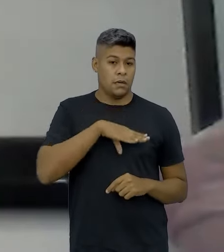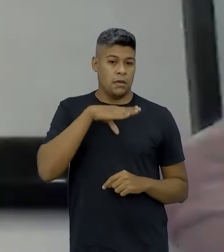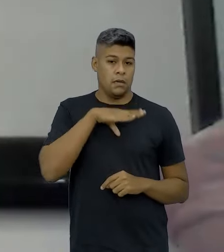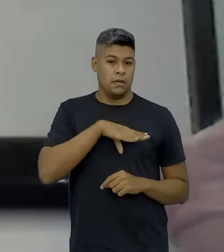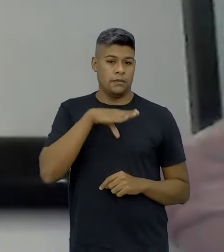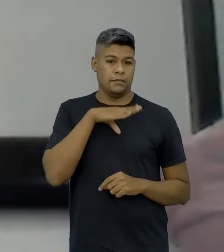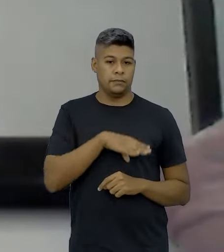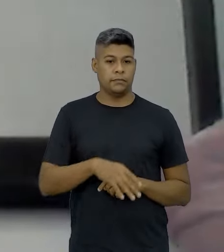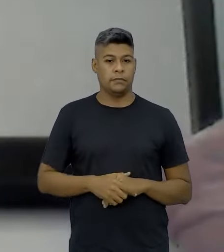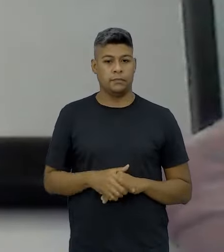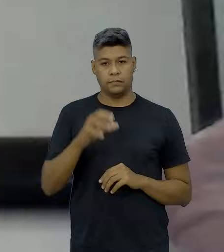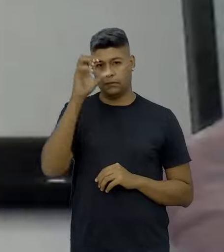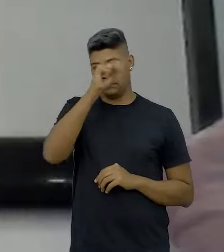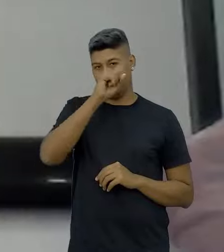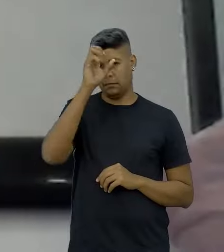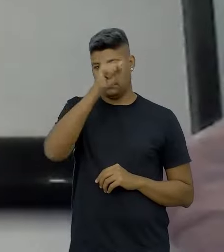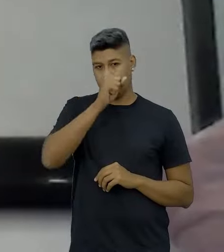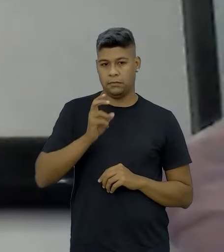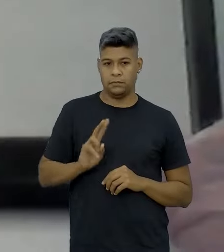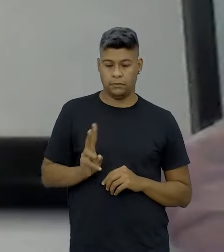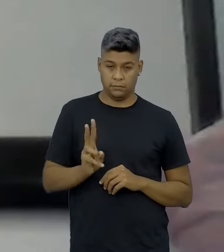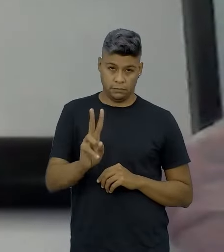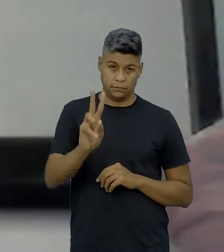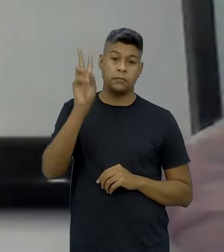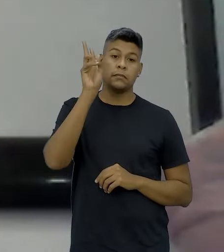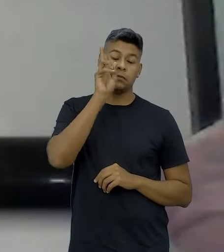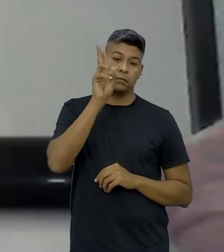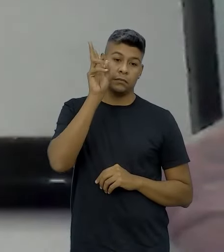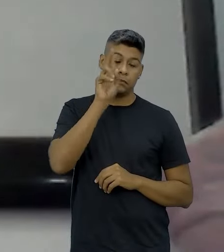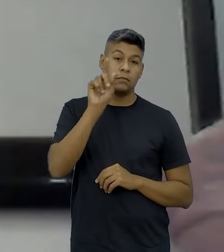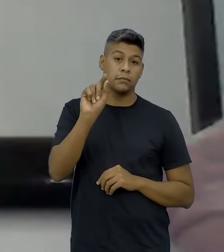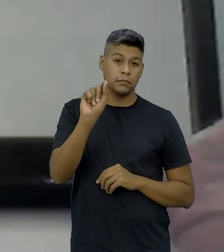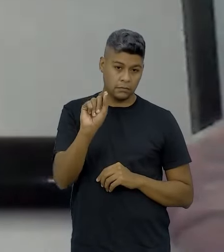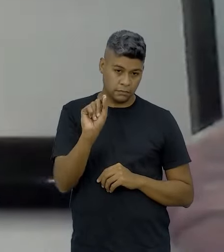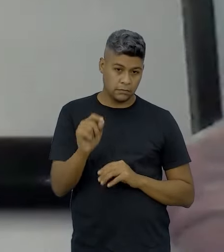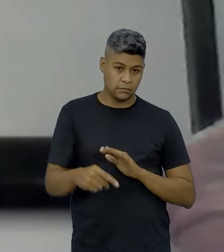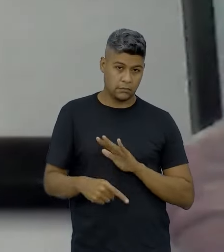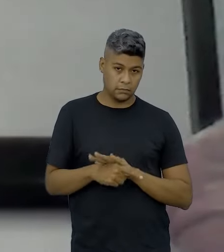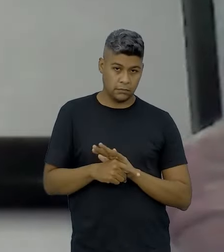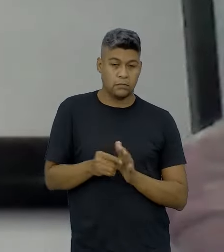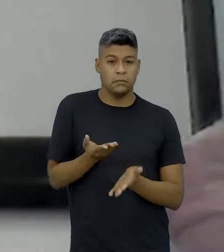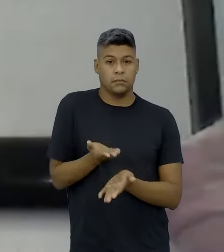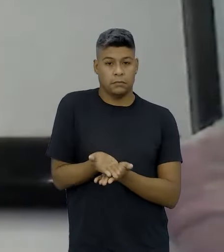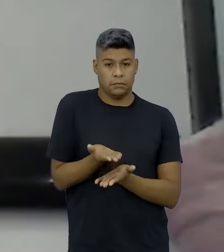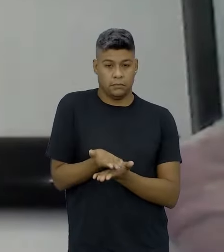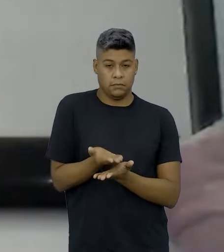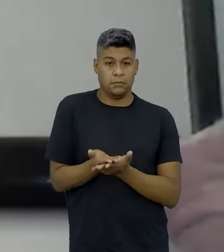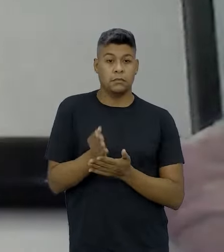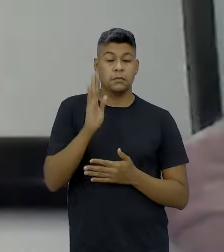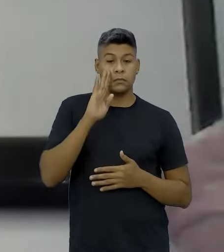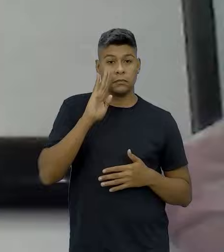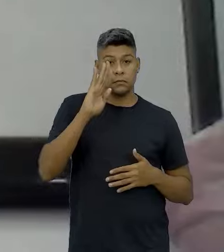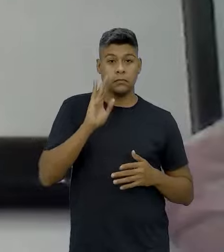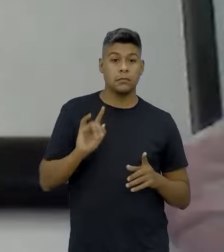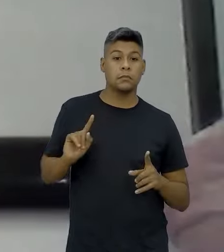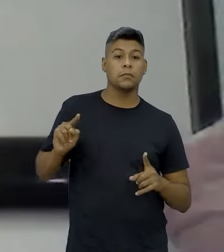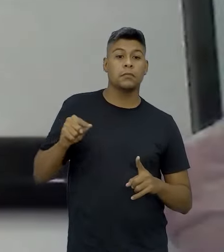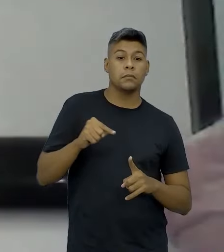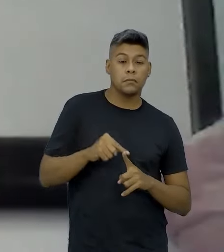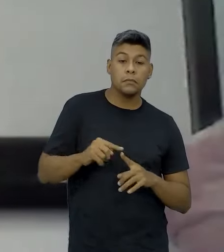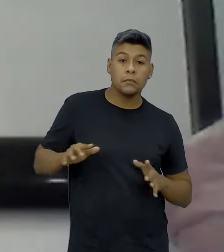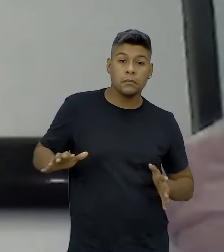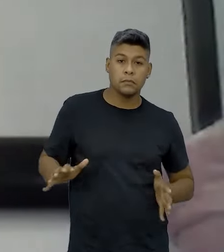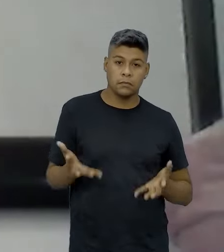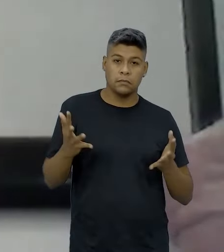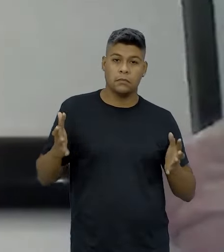Aprender Sempre. Tá? Vale ressaltar que o Programa de Recuperação e Aprofundamento, ele tem o seu principal objetivo